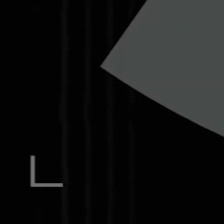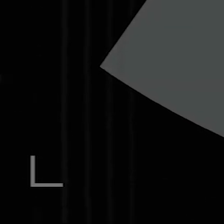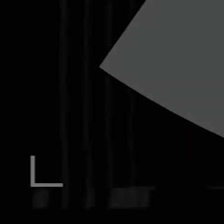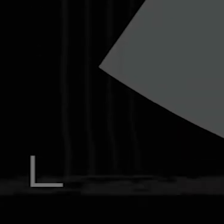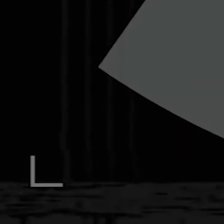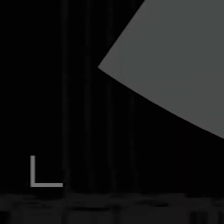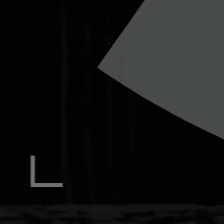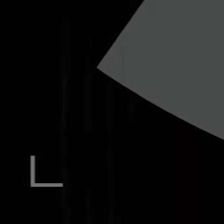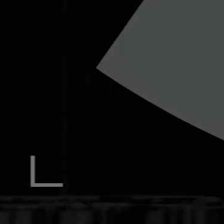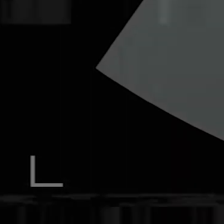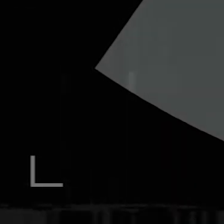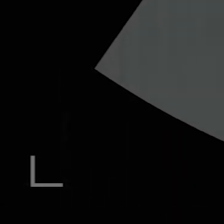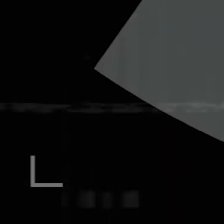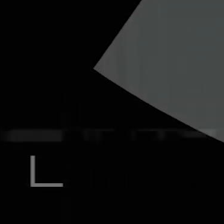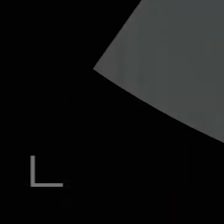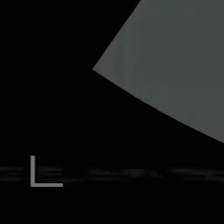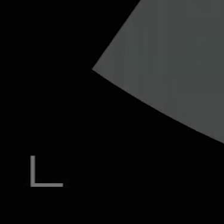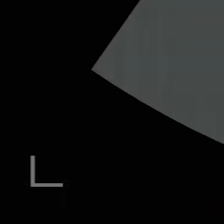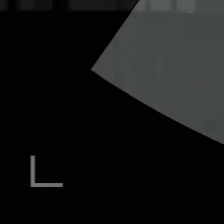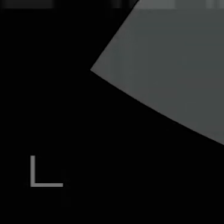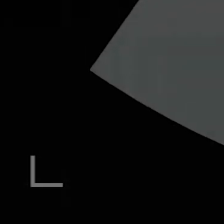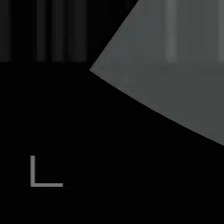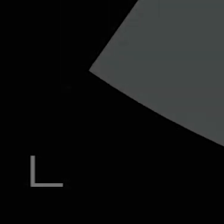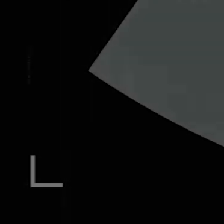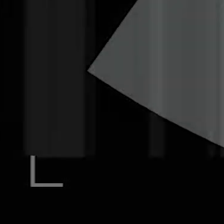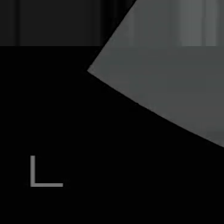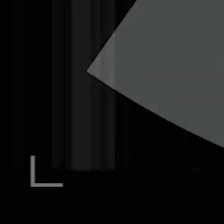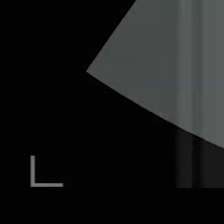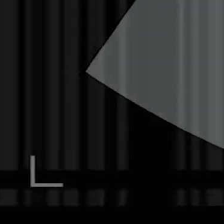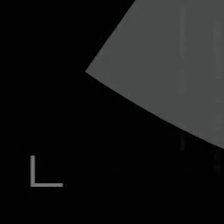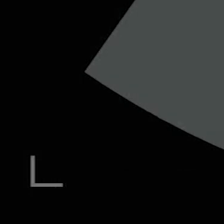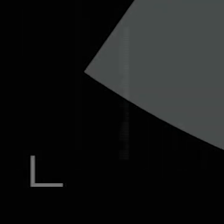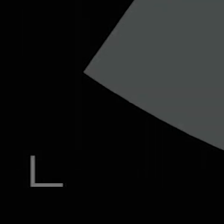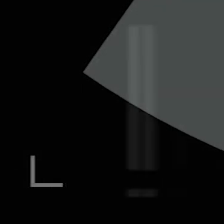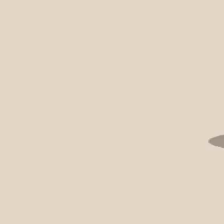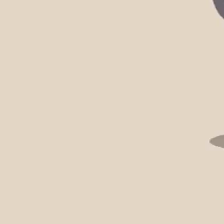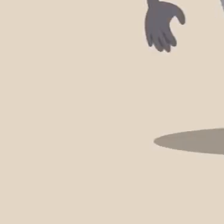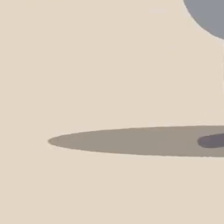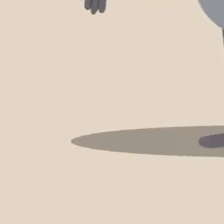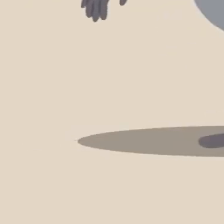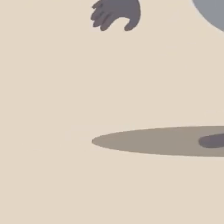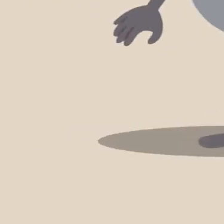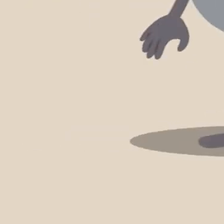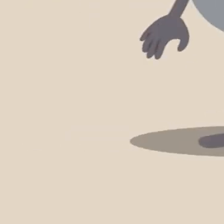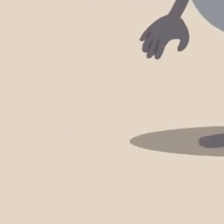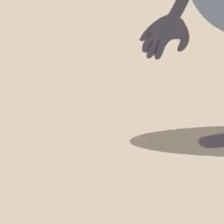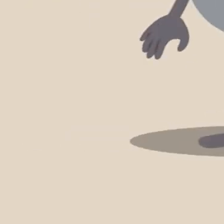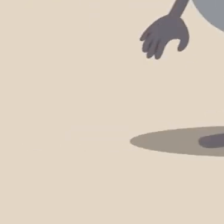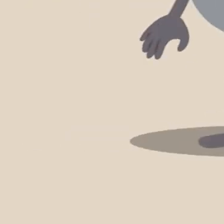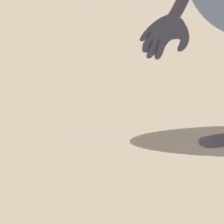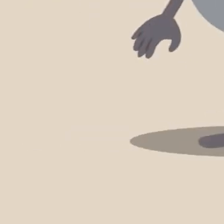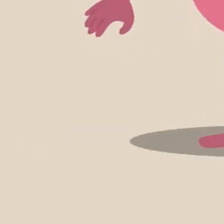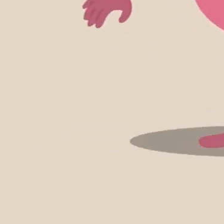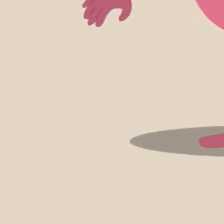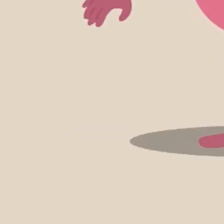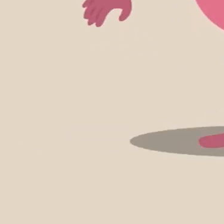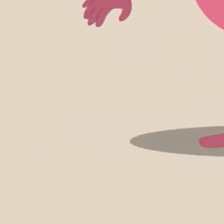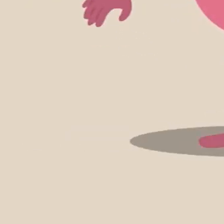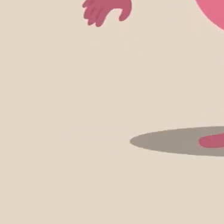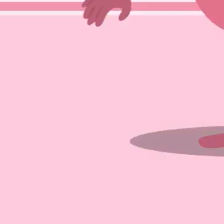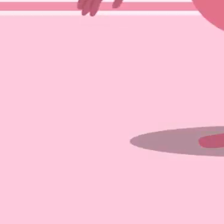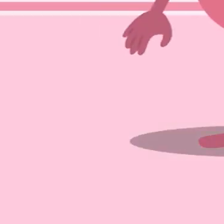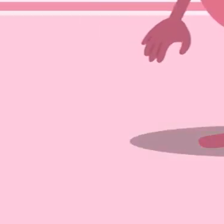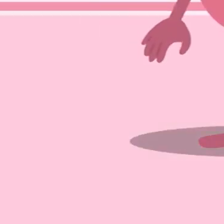e vão fazer tudo juntos. Mas quando eles crescerem, isso vai mudar. A Ana vai andar sempre de